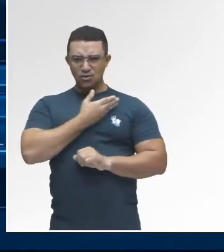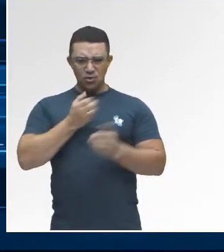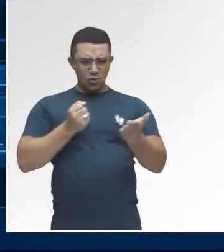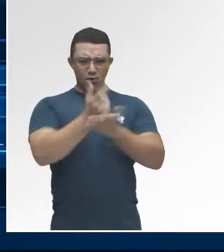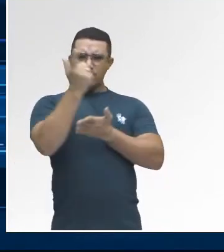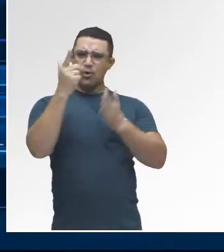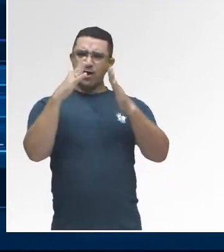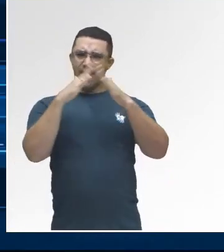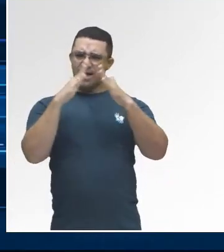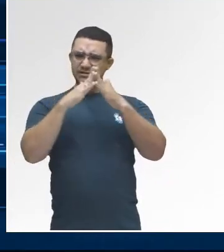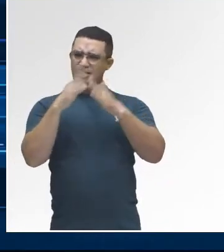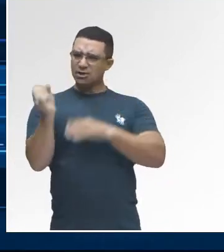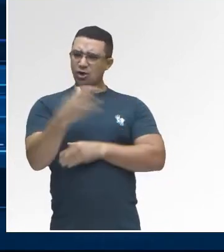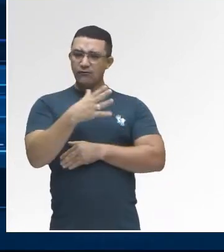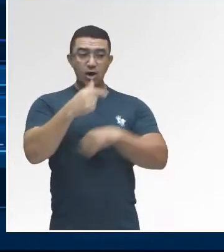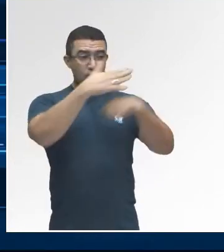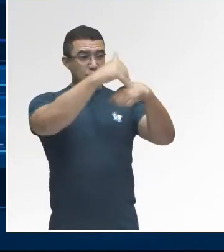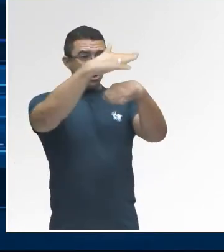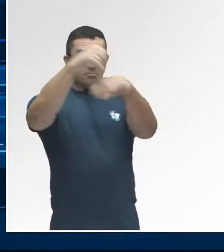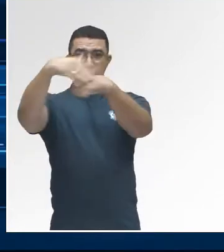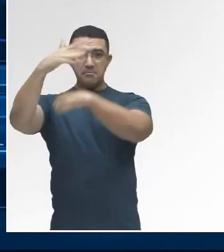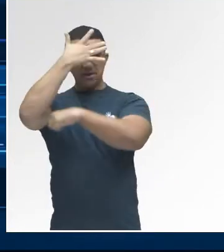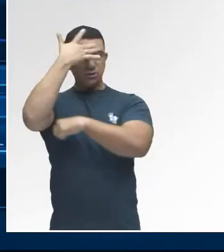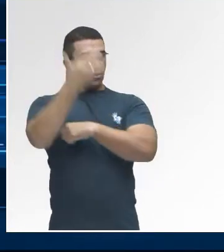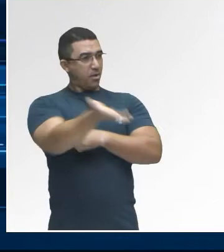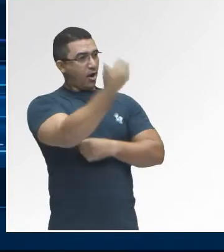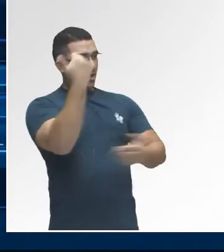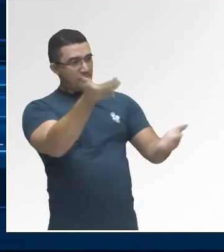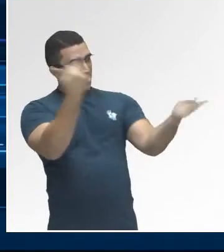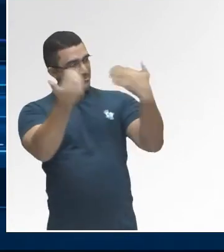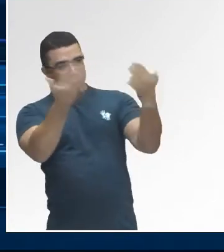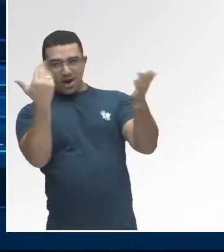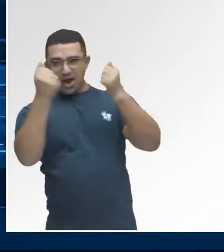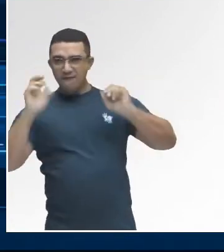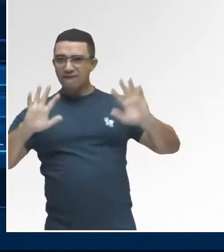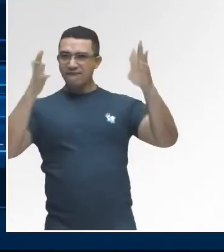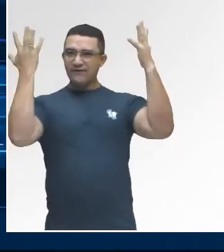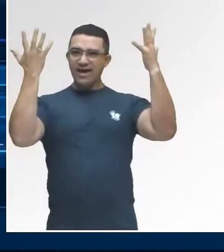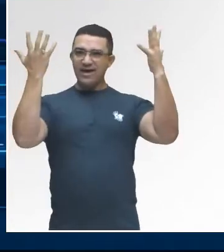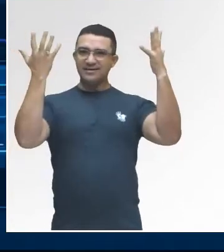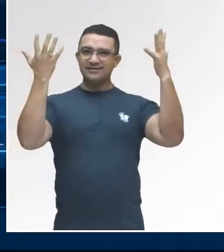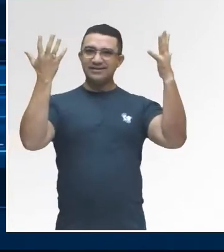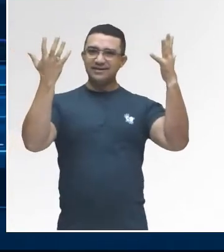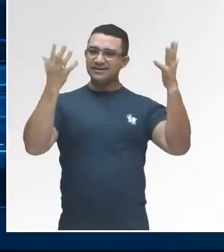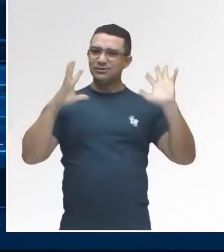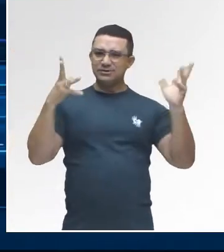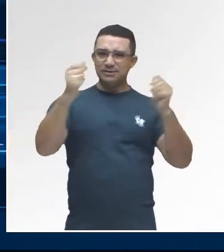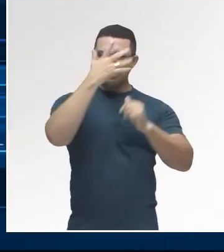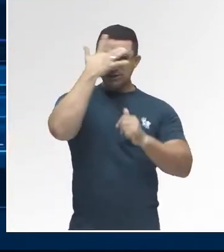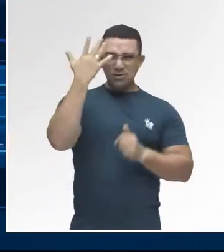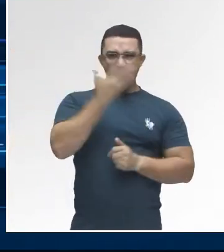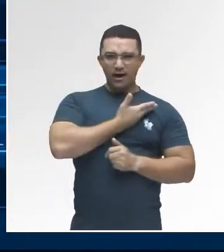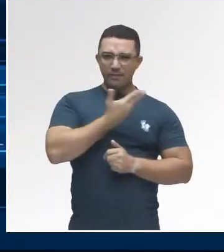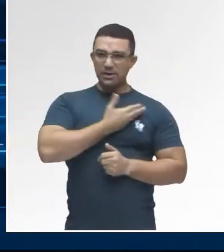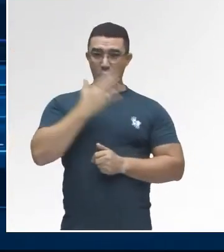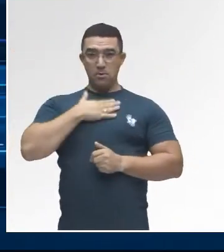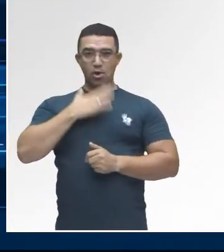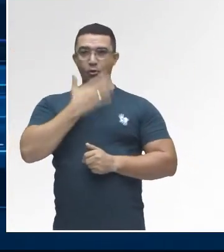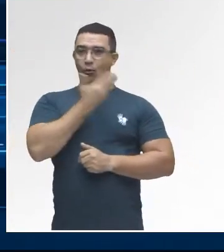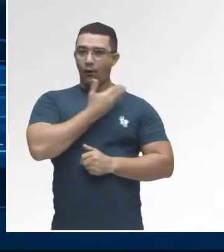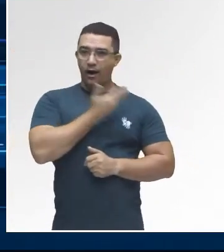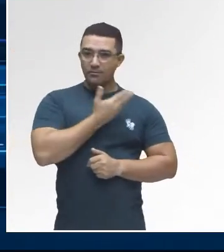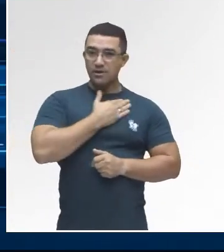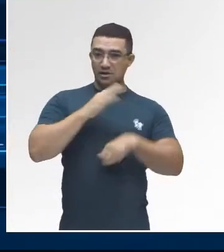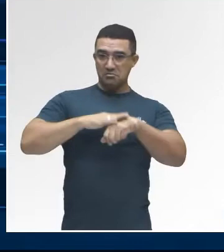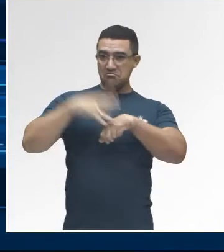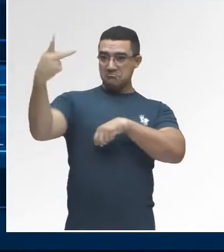para comemorar e tudo mais, eu chamei todo mundo, né, para comemorar. Chamei todo mundo, os amigos, meus amigos, amigos